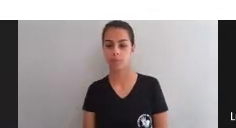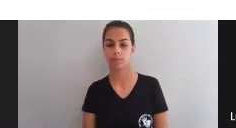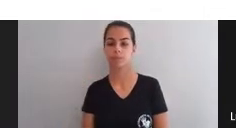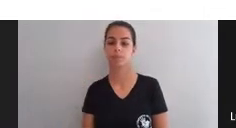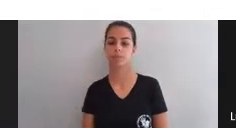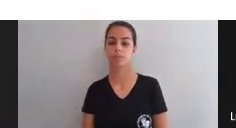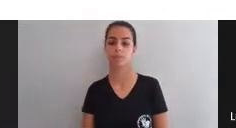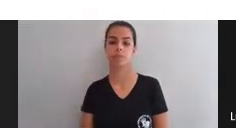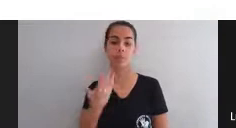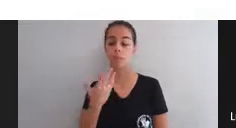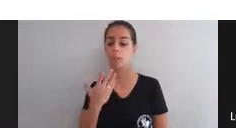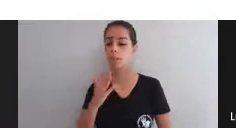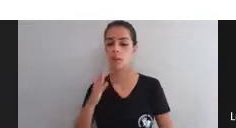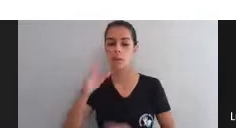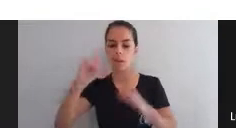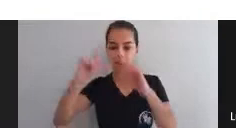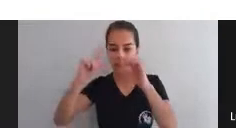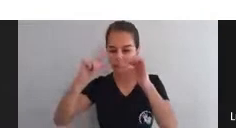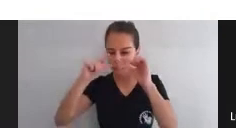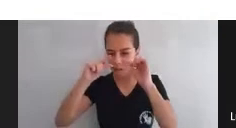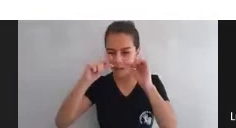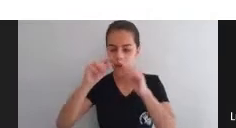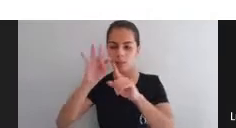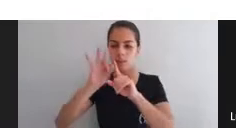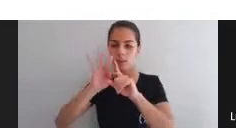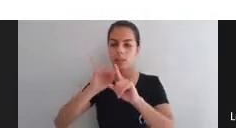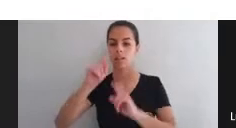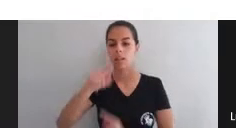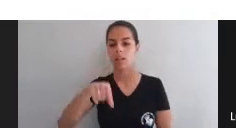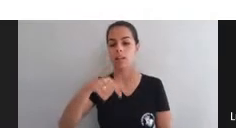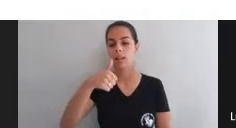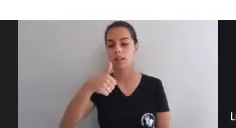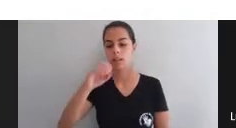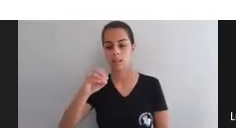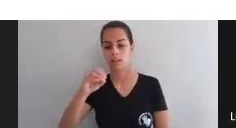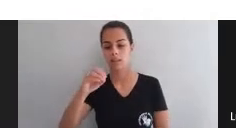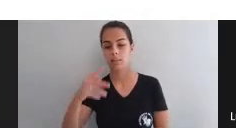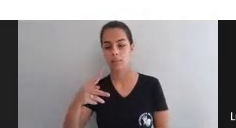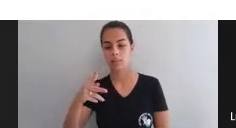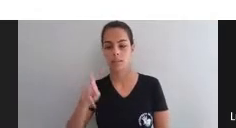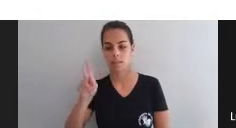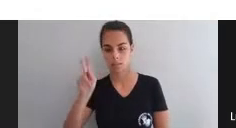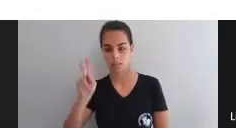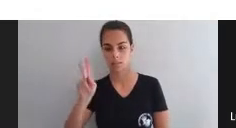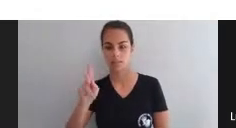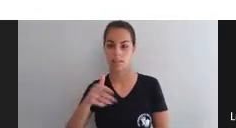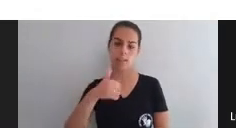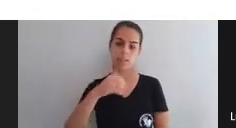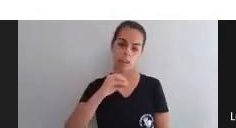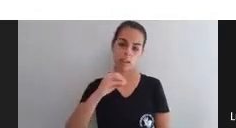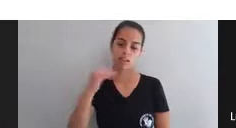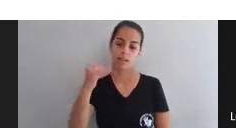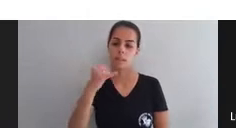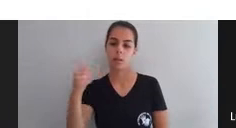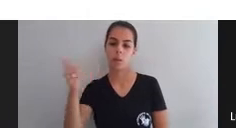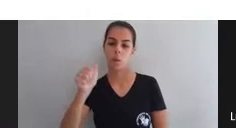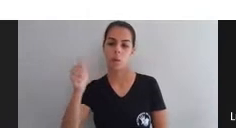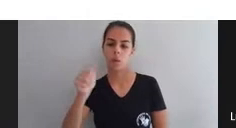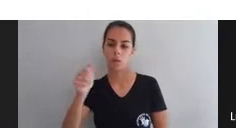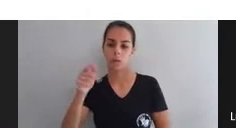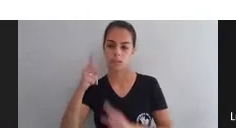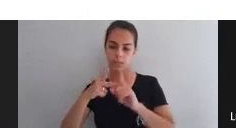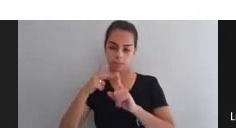Então, menor temperatura já atingida foi 10 picokelvin, 10 a menos 11 Kelvin,